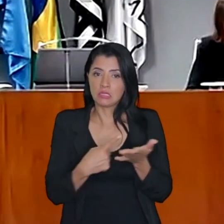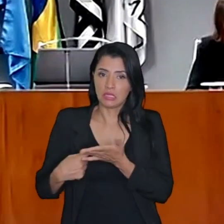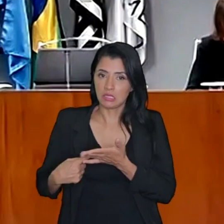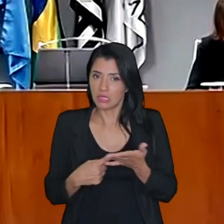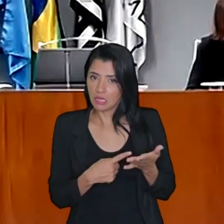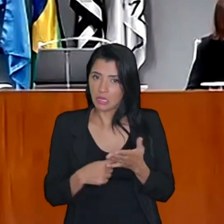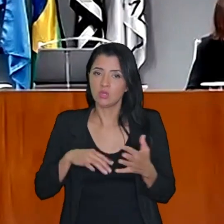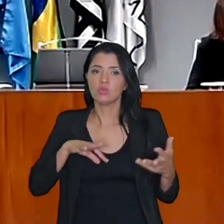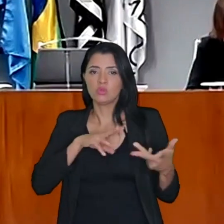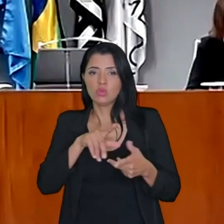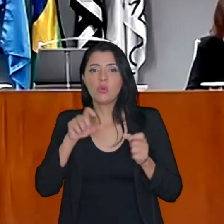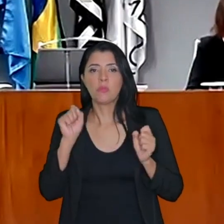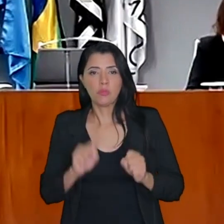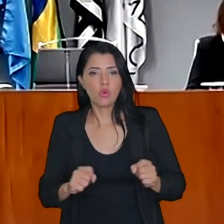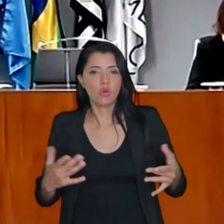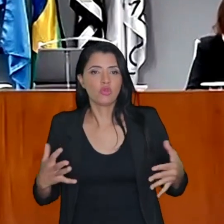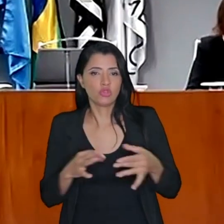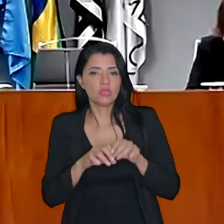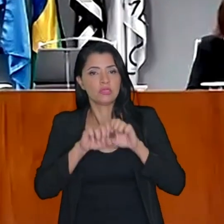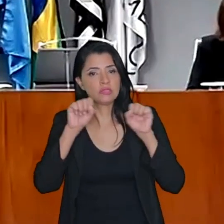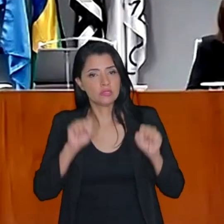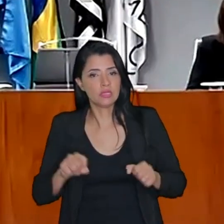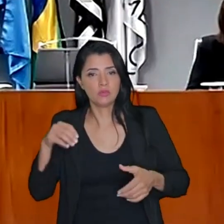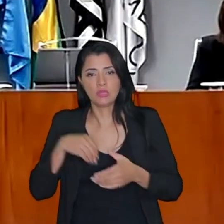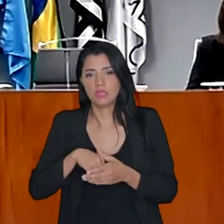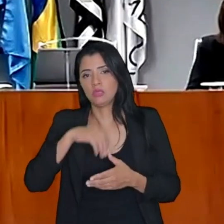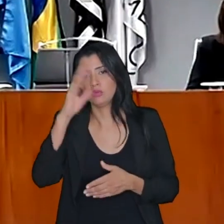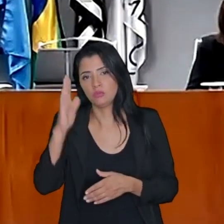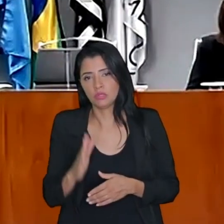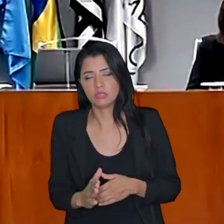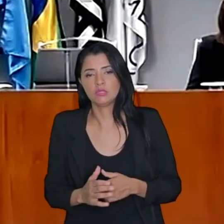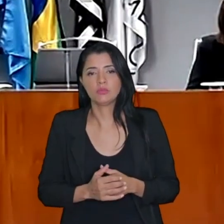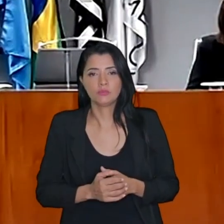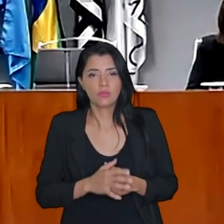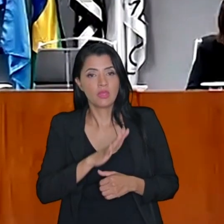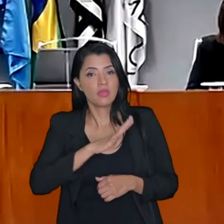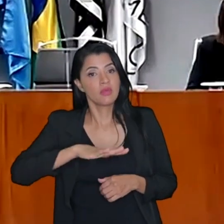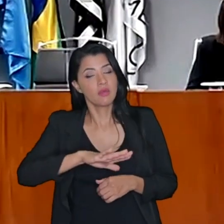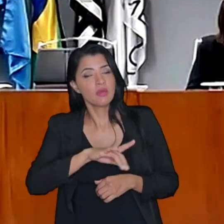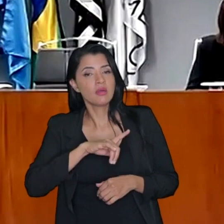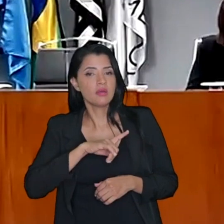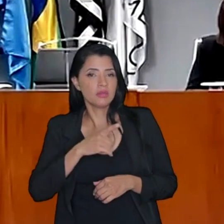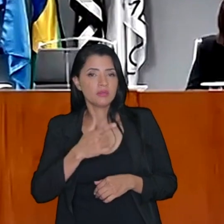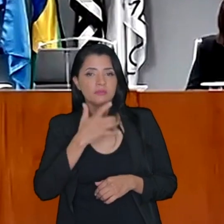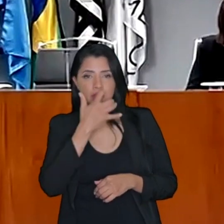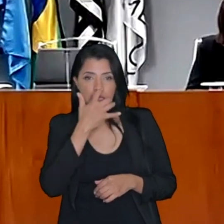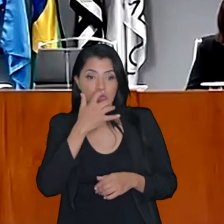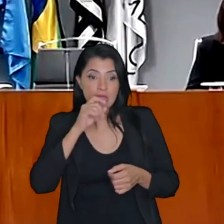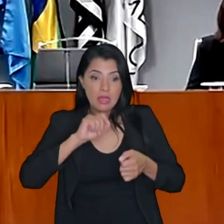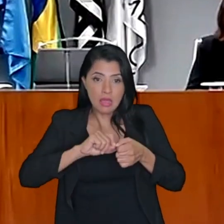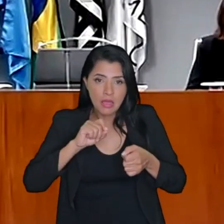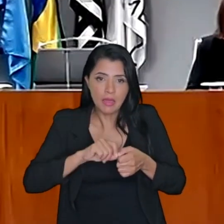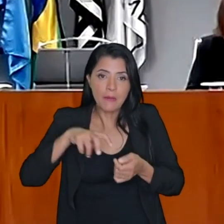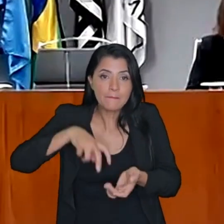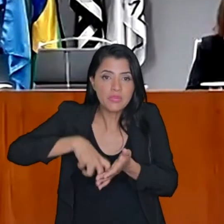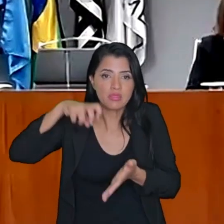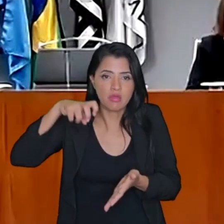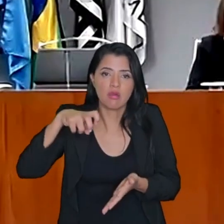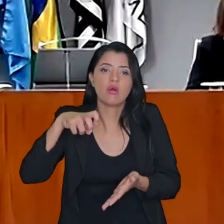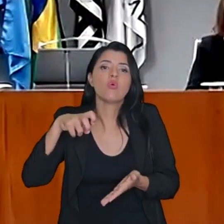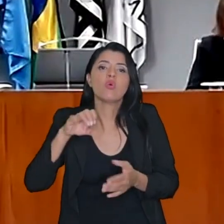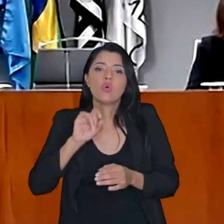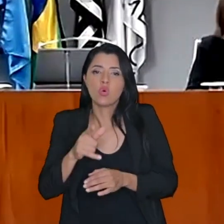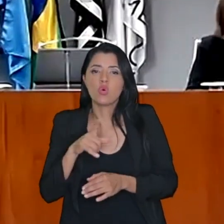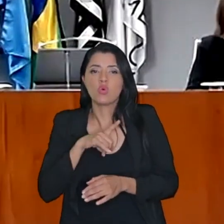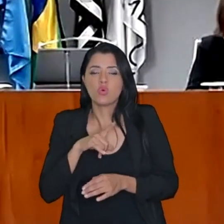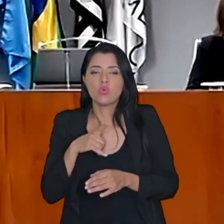cooperação internacional podem veicular no sistema interno. No âmbito da persecução penal, ou